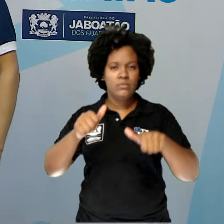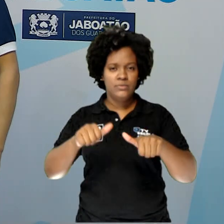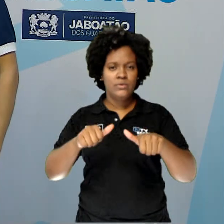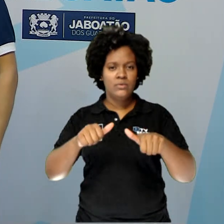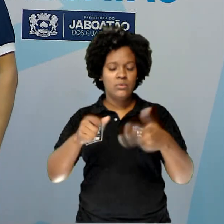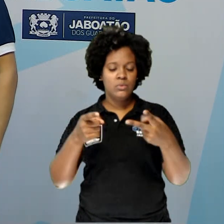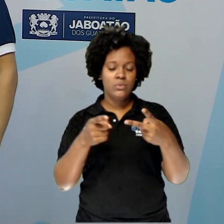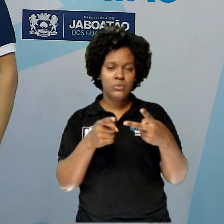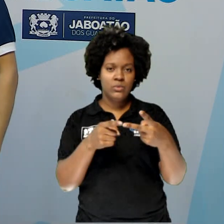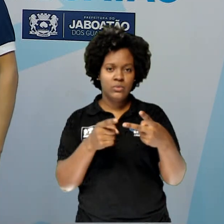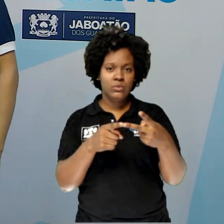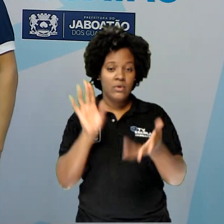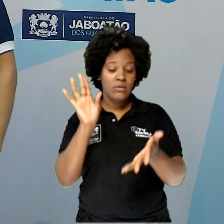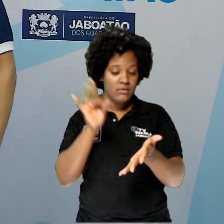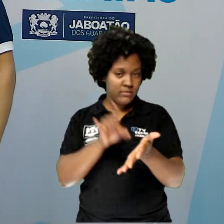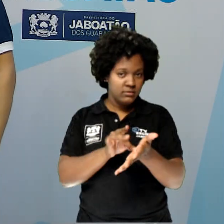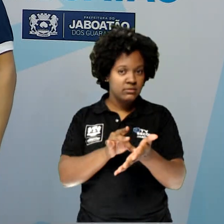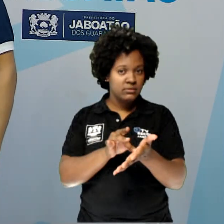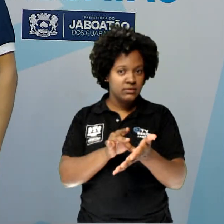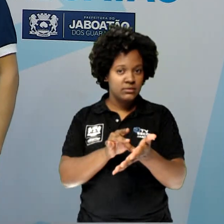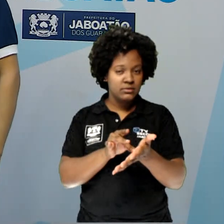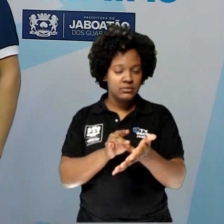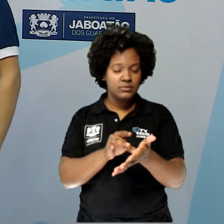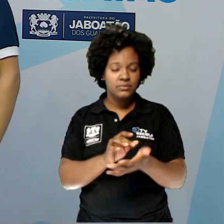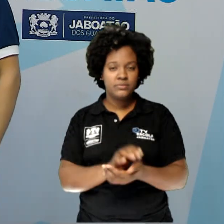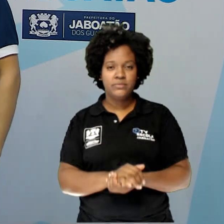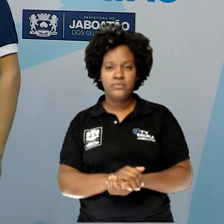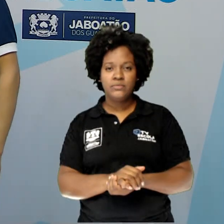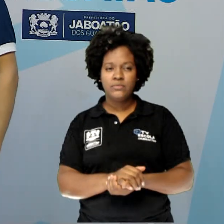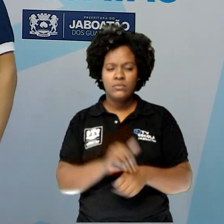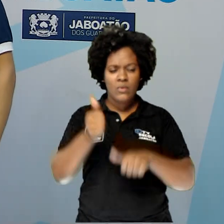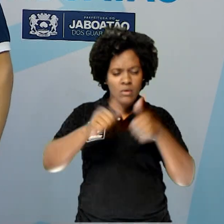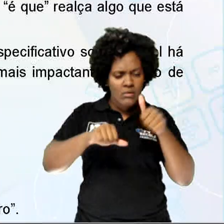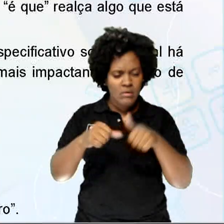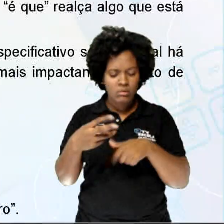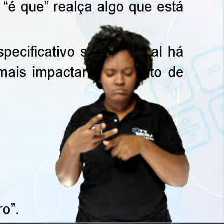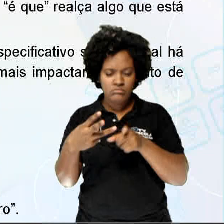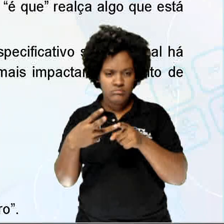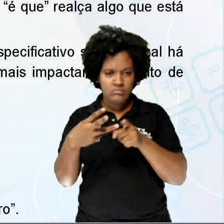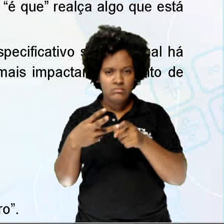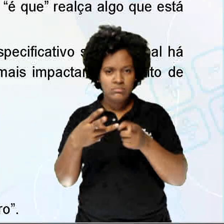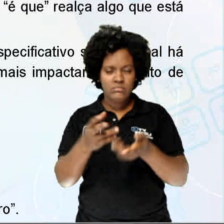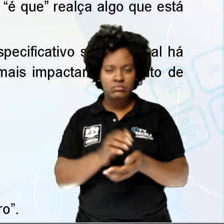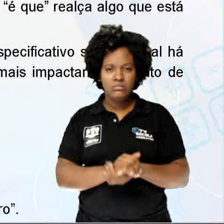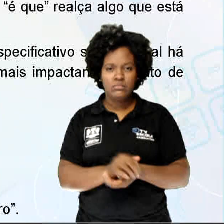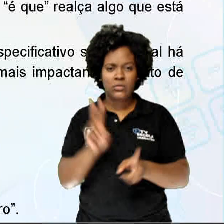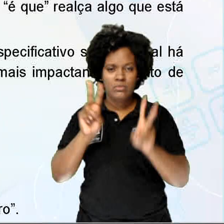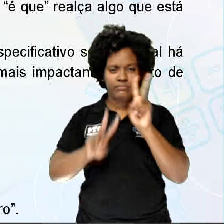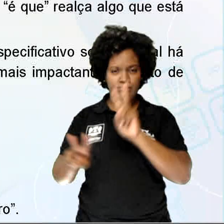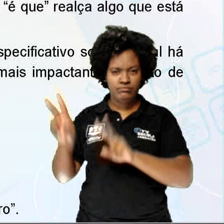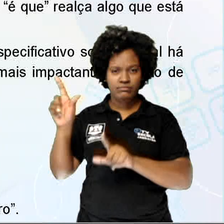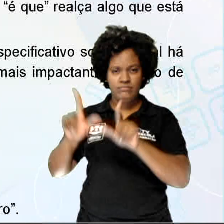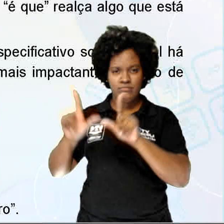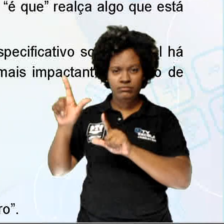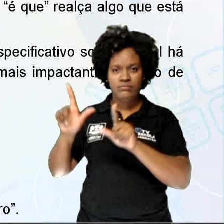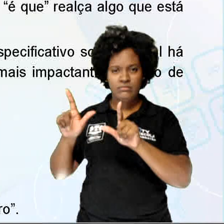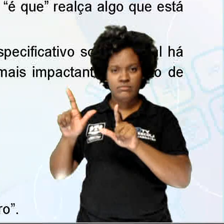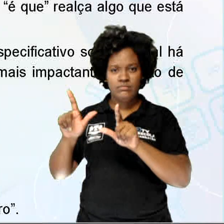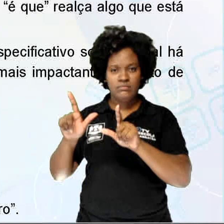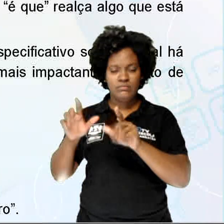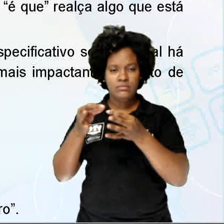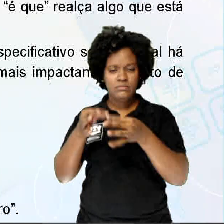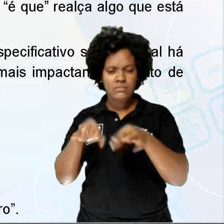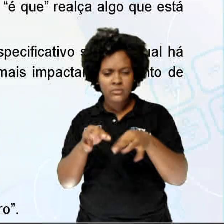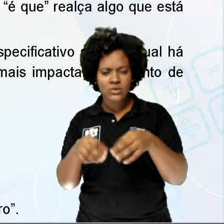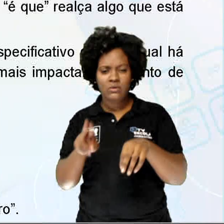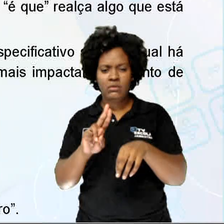item 2 ele é o item verdadeiro, ok? Vamos verificar agora o item 3? Olha aí na tela. O sintagma